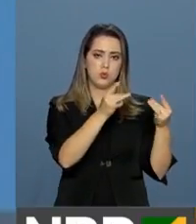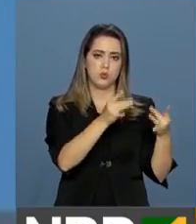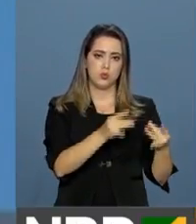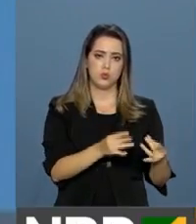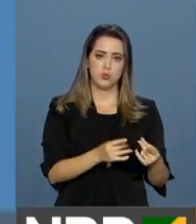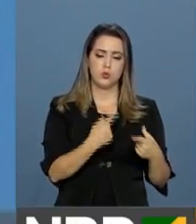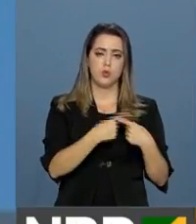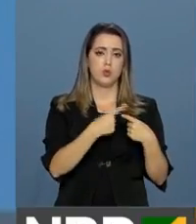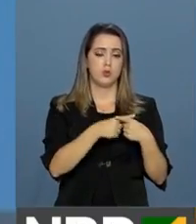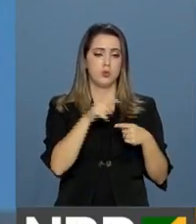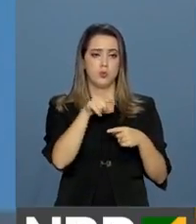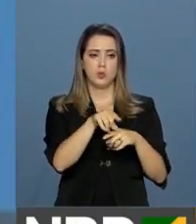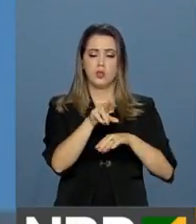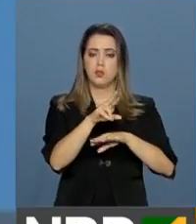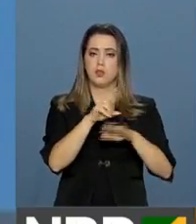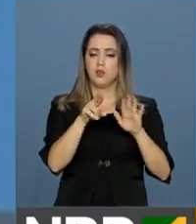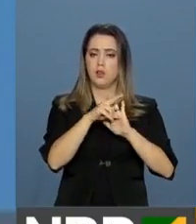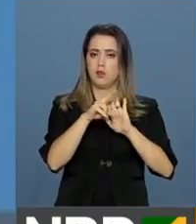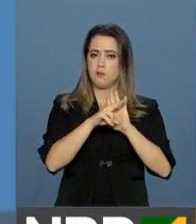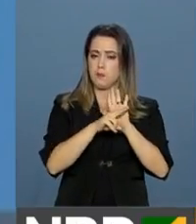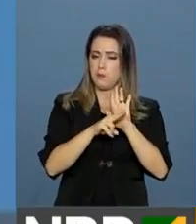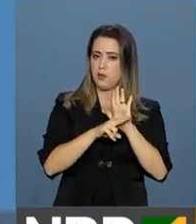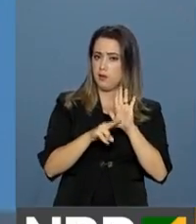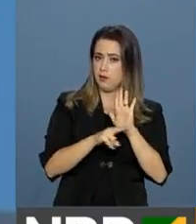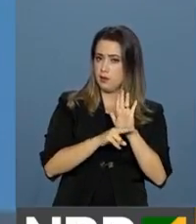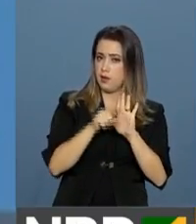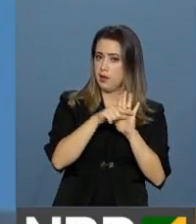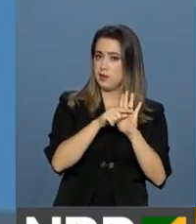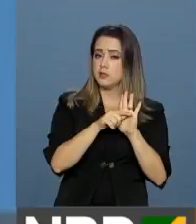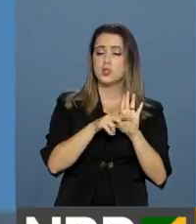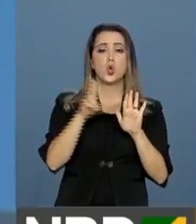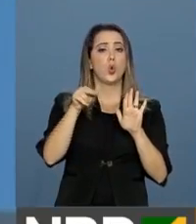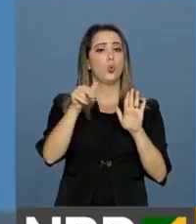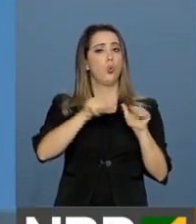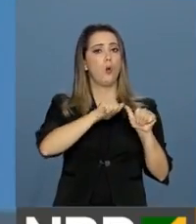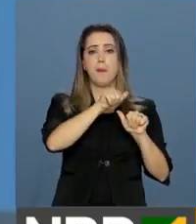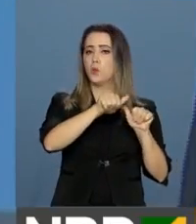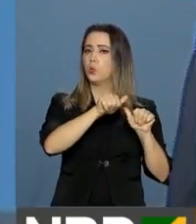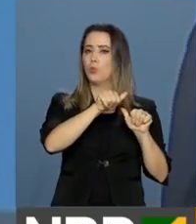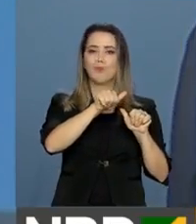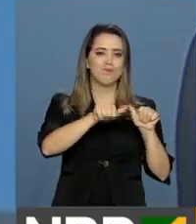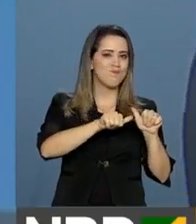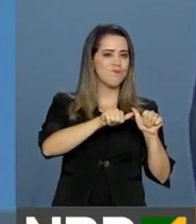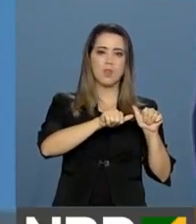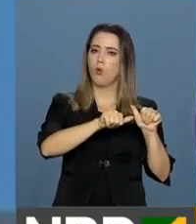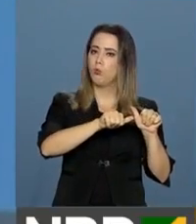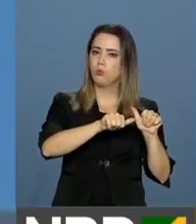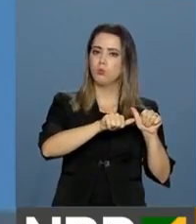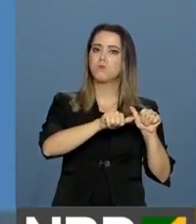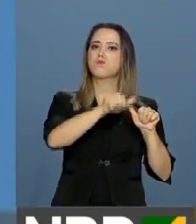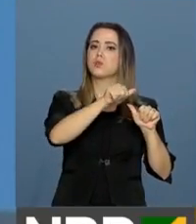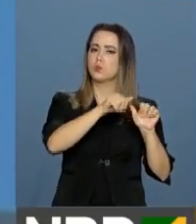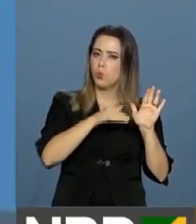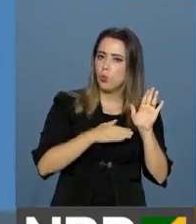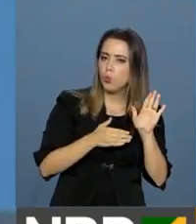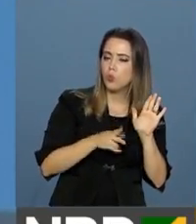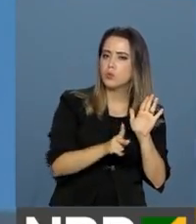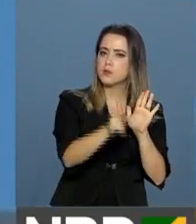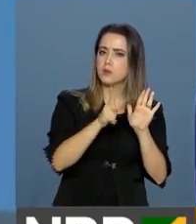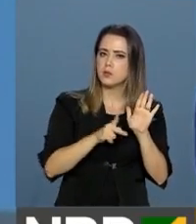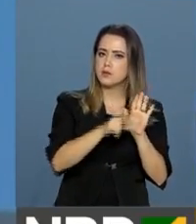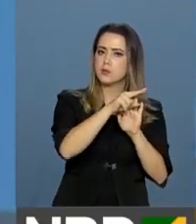regras de modificáveis rotulados de causas pétreas o que ela está dizendo é o seguinte o alicerce da constituição